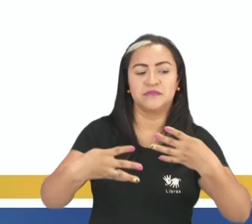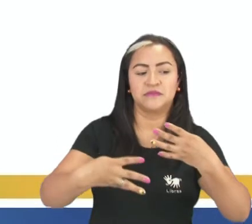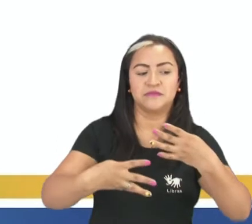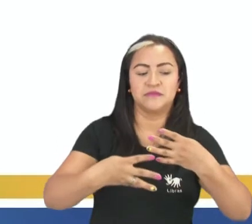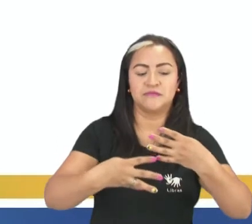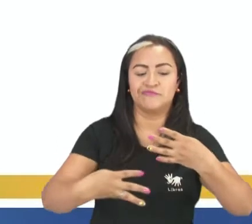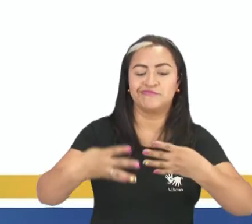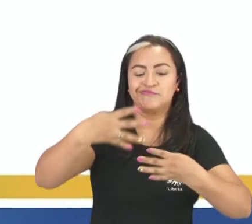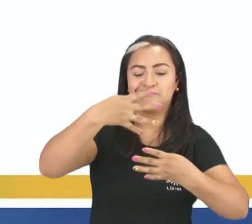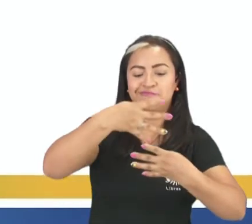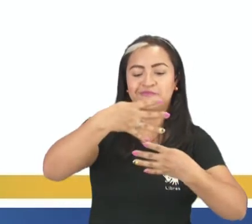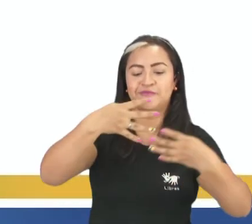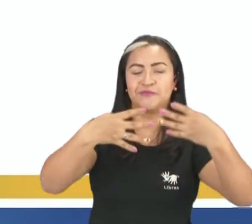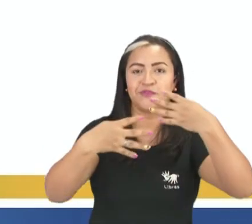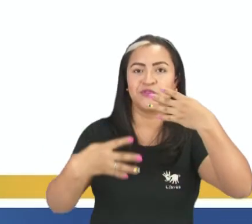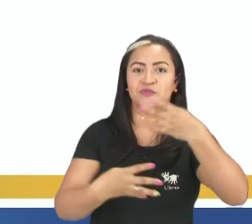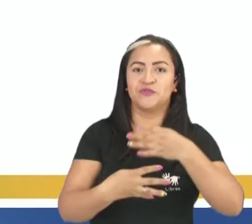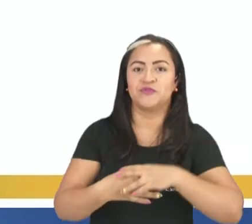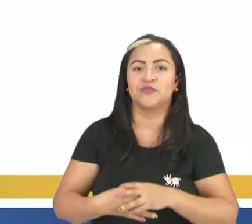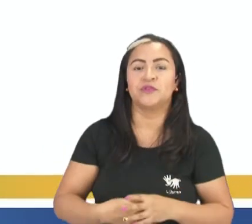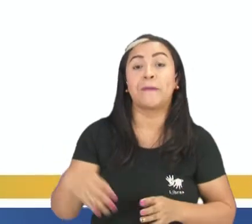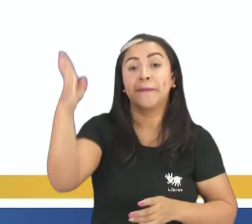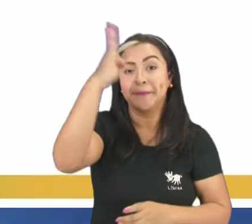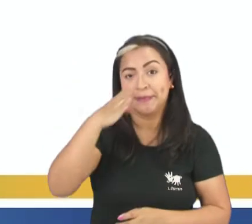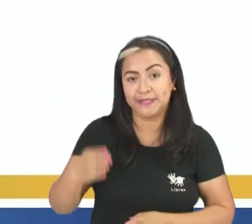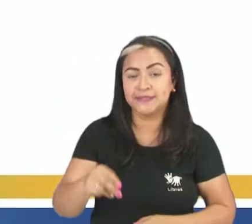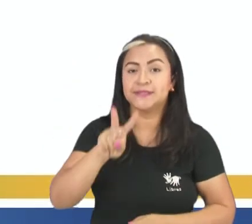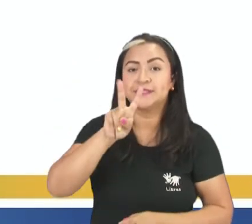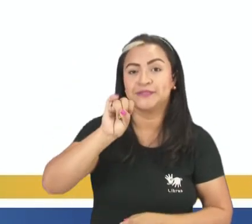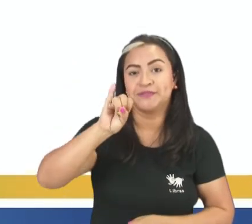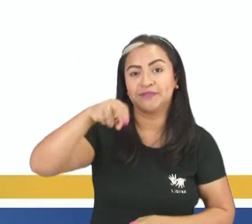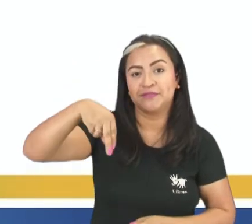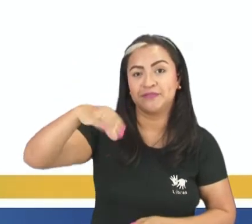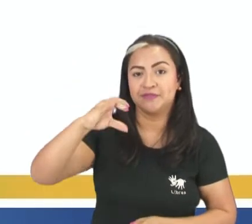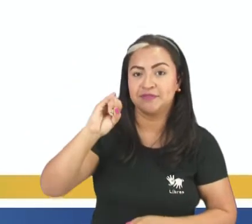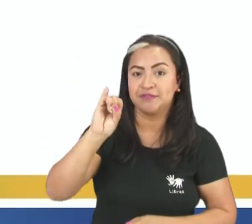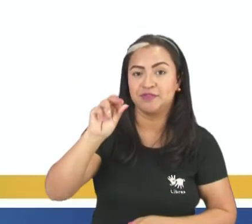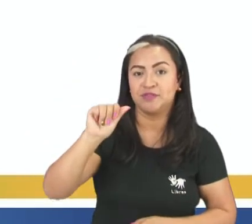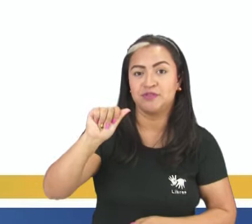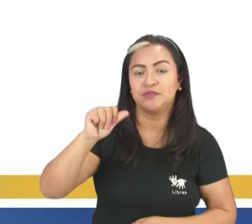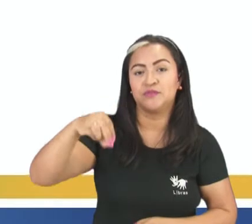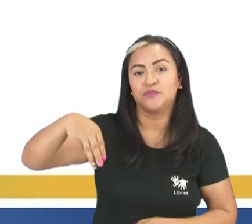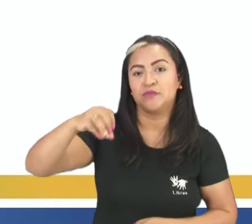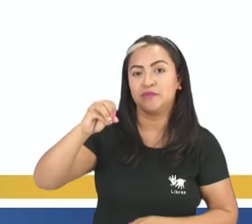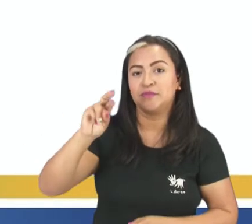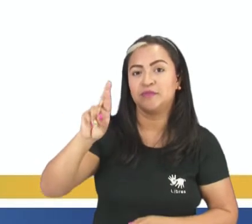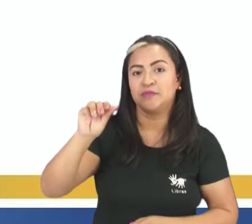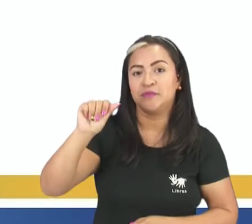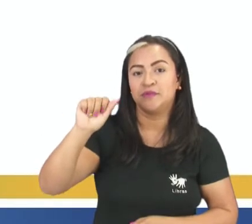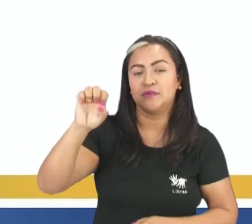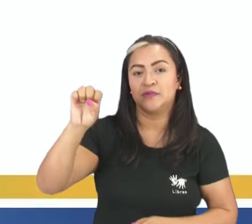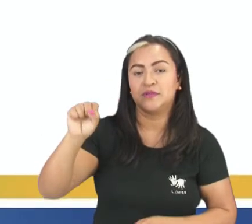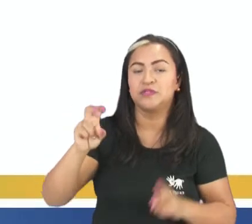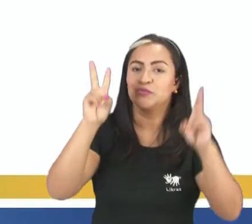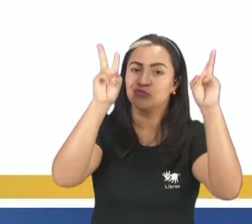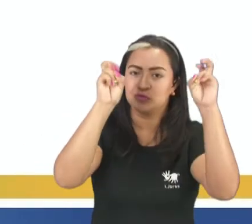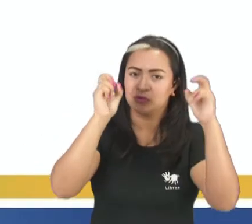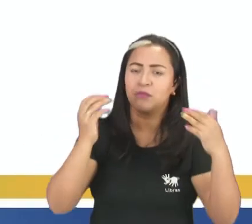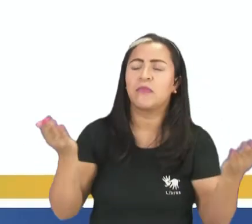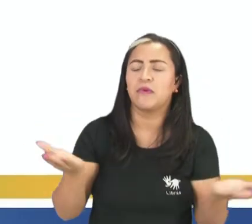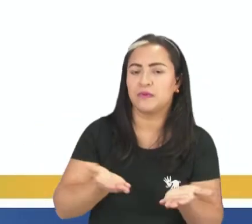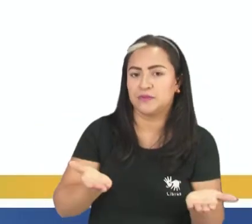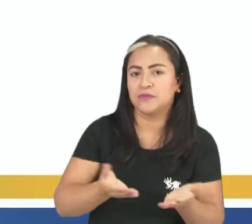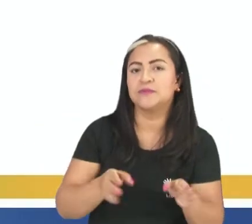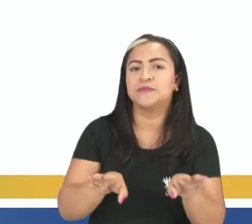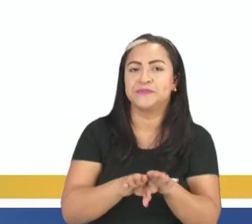Moraes, também contemporâneo, também dos dias, né, já que mais atuais, que vão tratar também sobre isso. Vamos